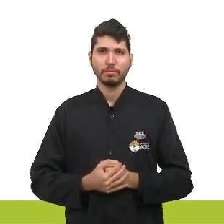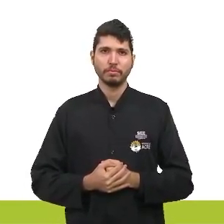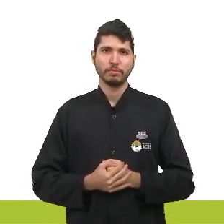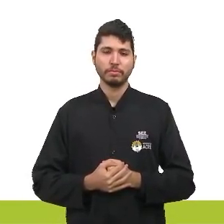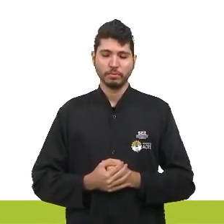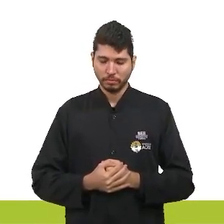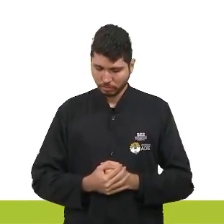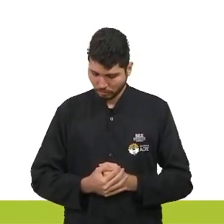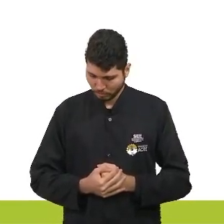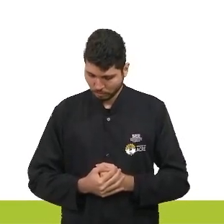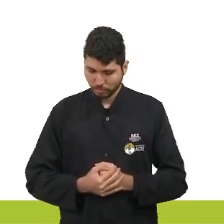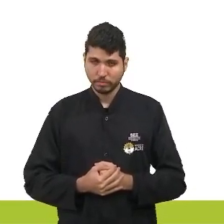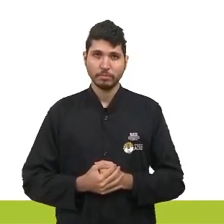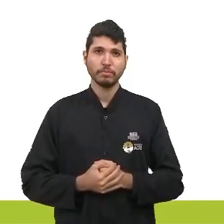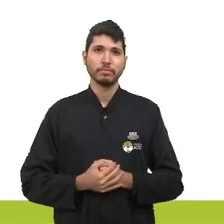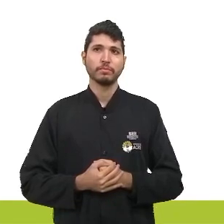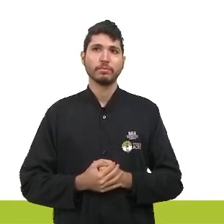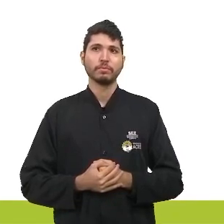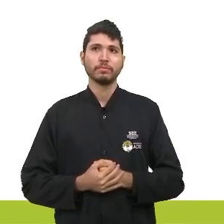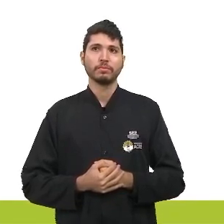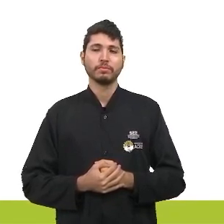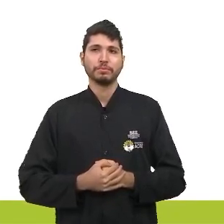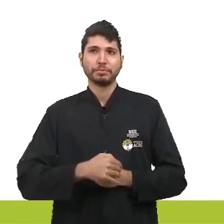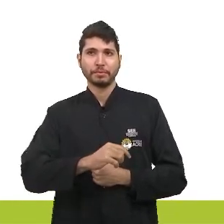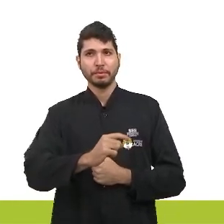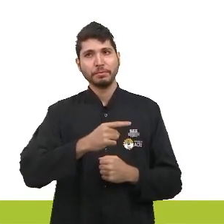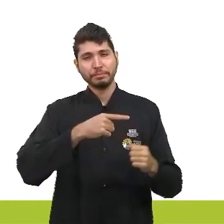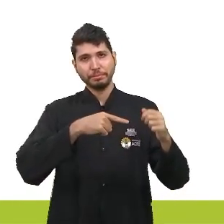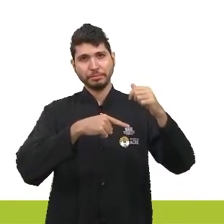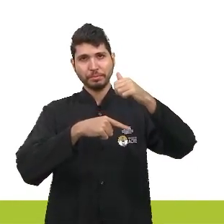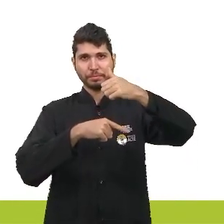dar 5 sobre 100,